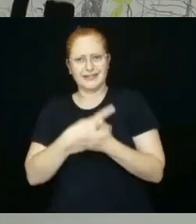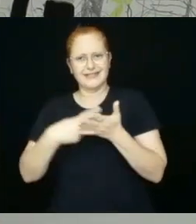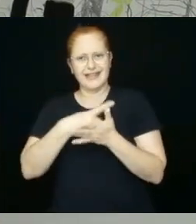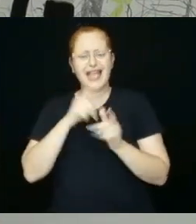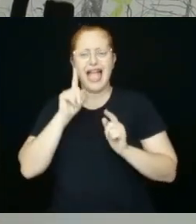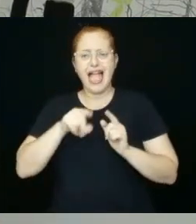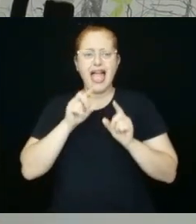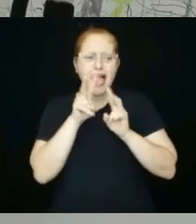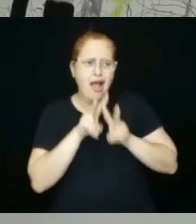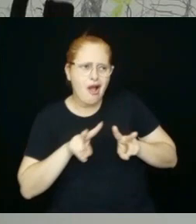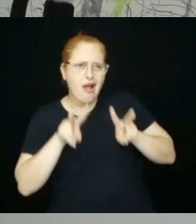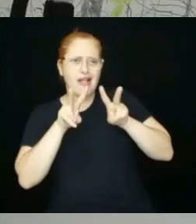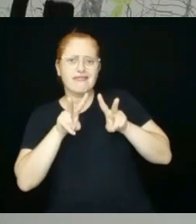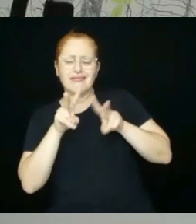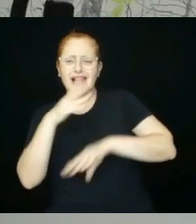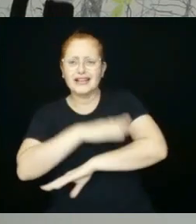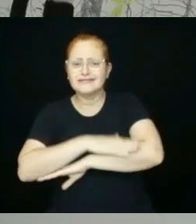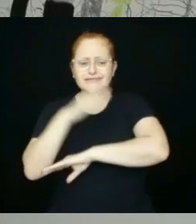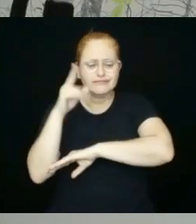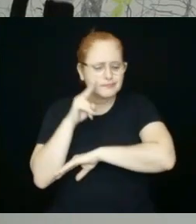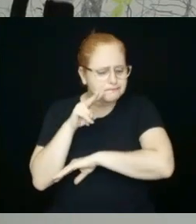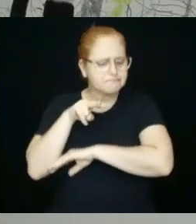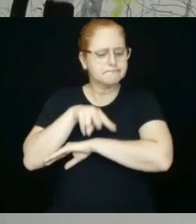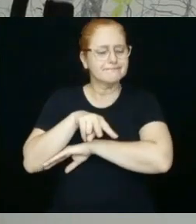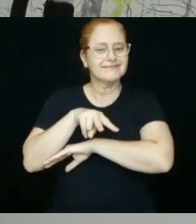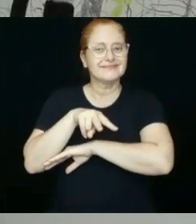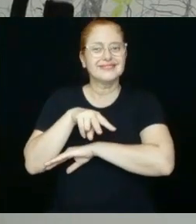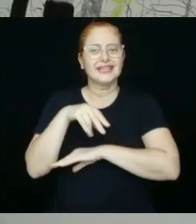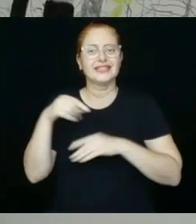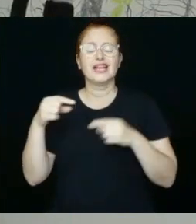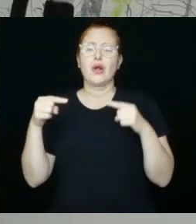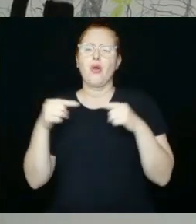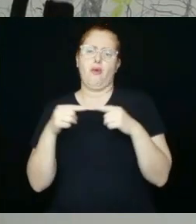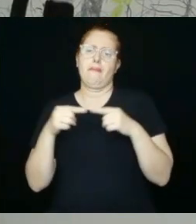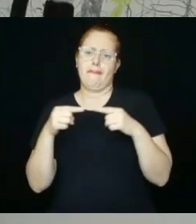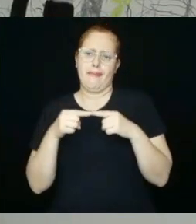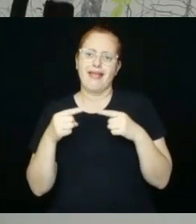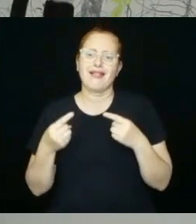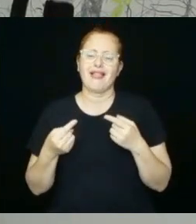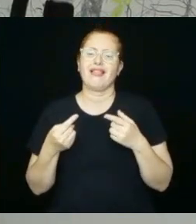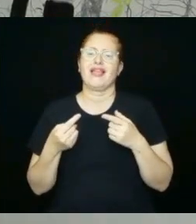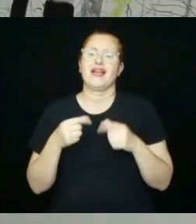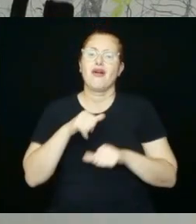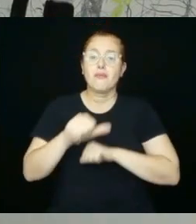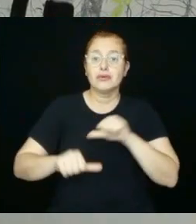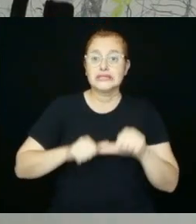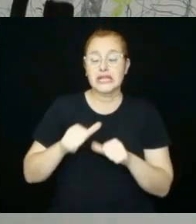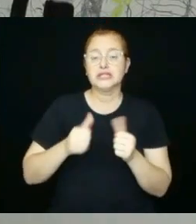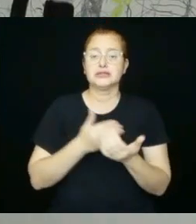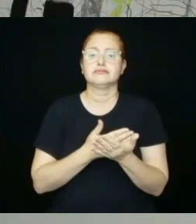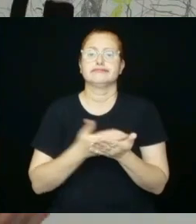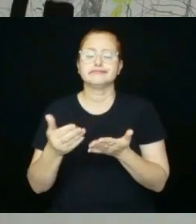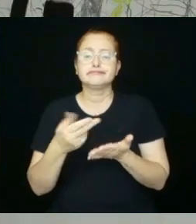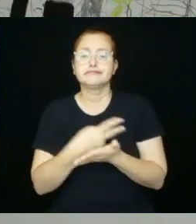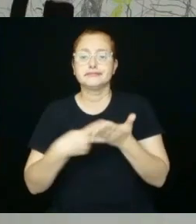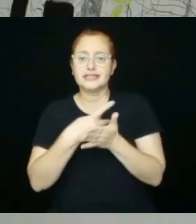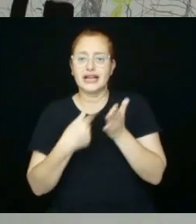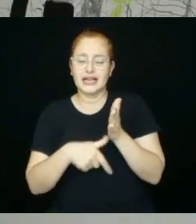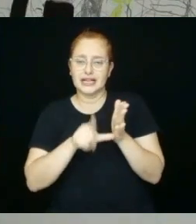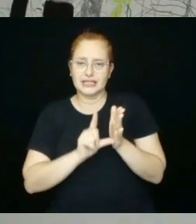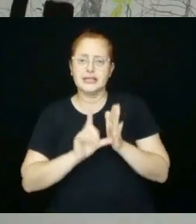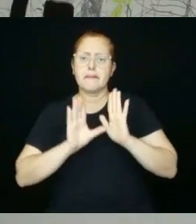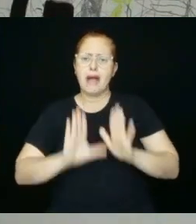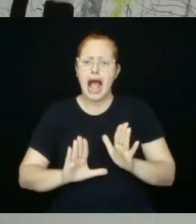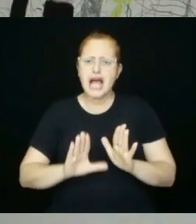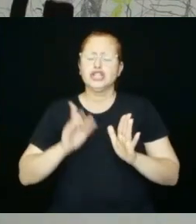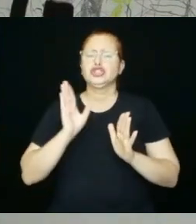justamente da janela, assim, né? Que eu acho que tem a ver com a tua mudança também, porque tu começa a desenhar já antes, tu já tinha